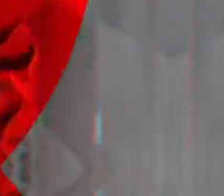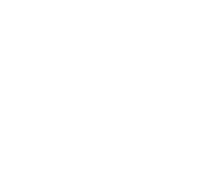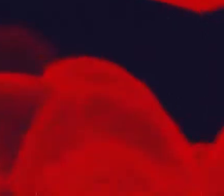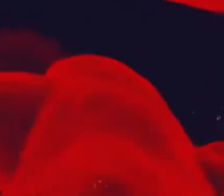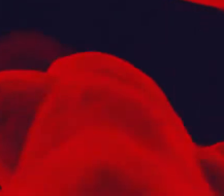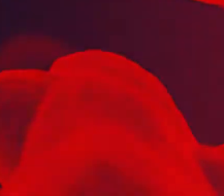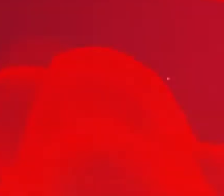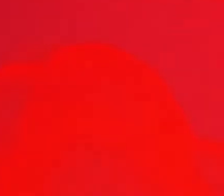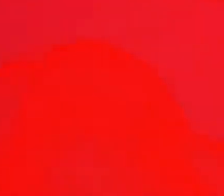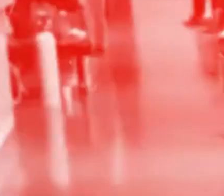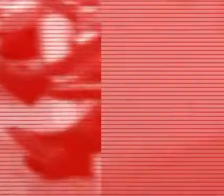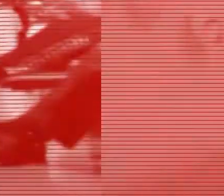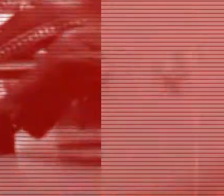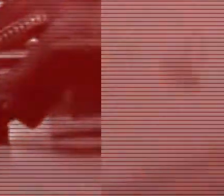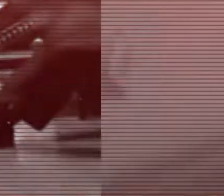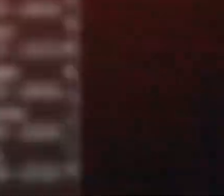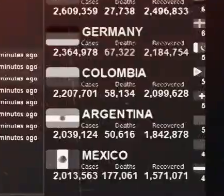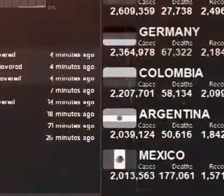Música